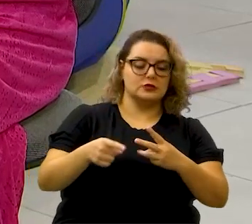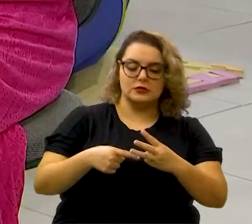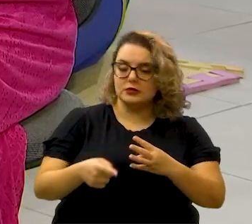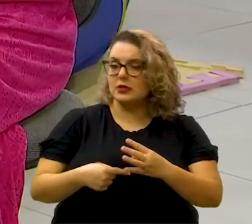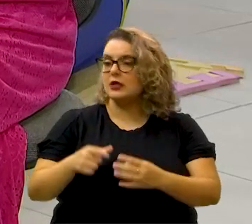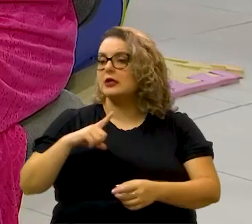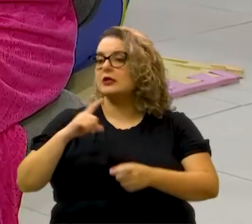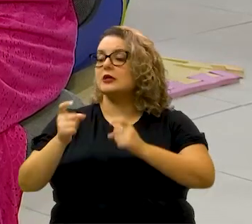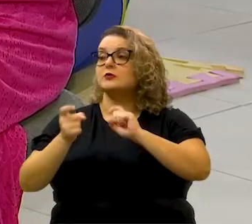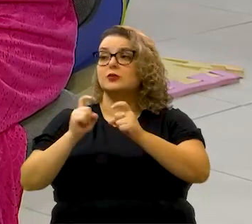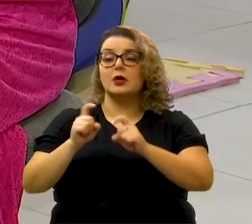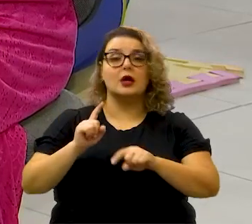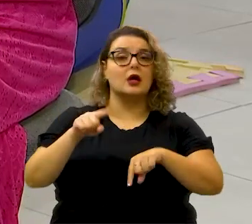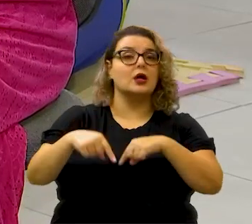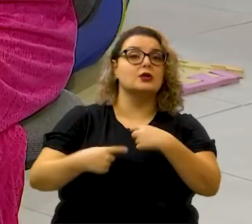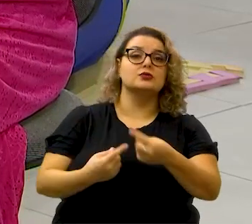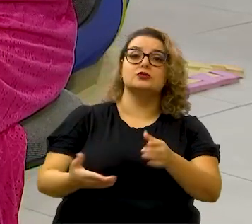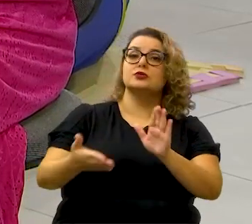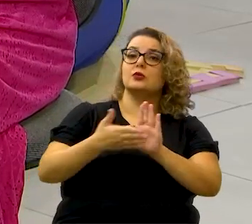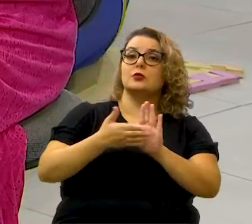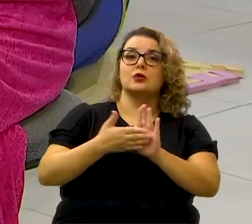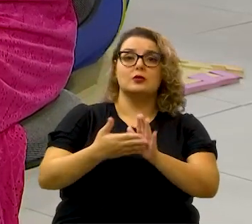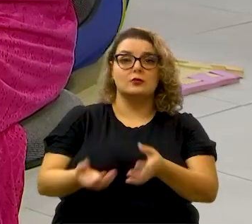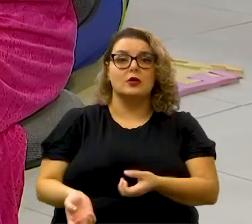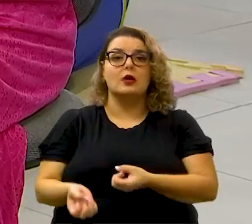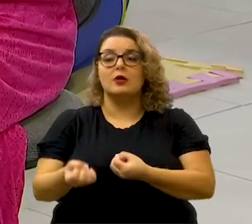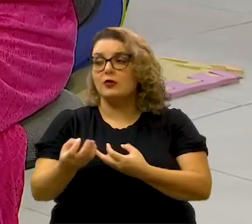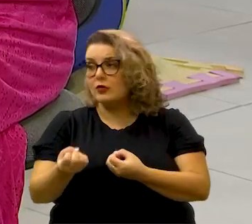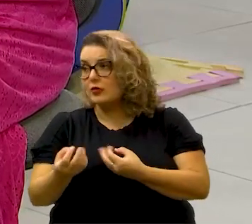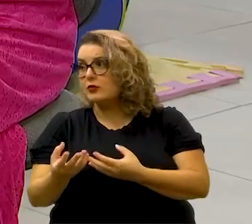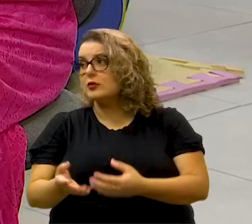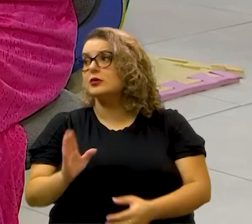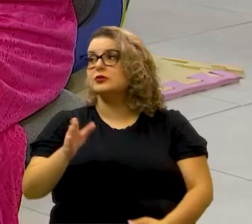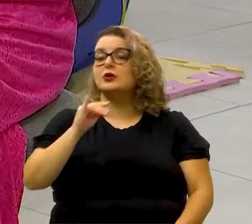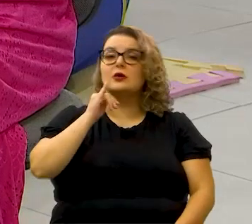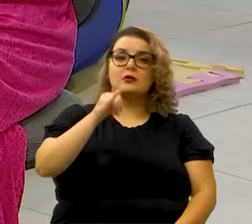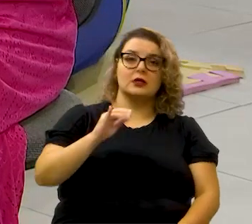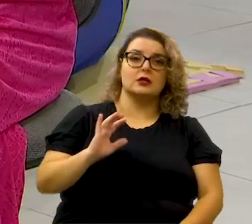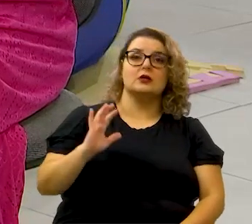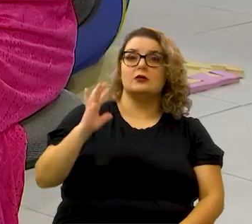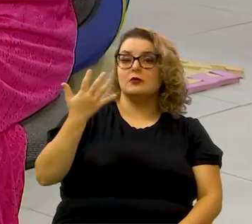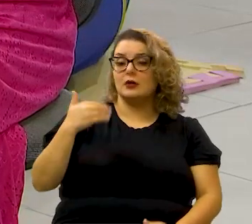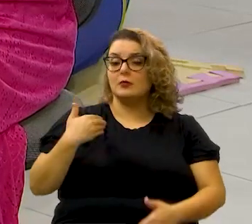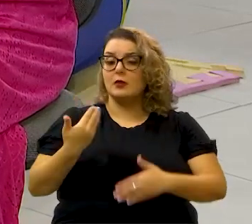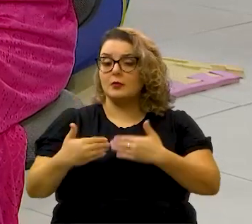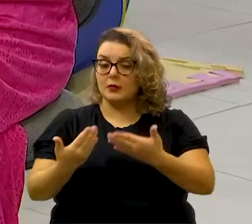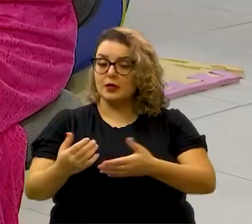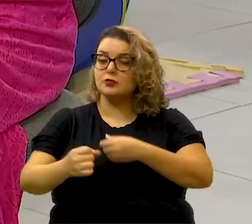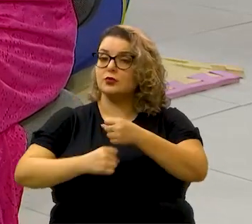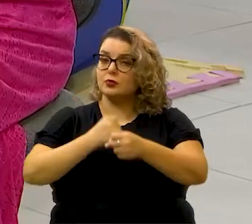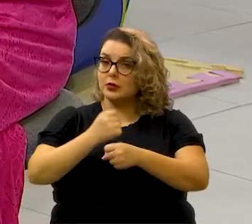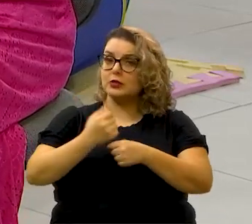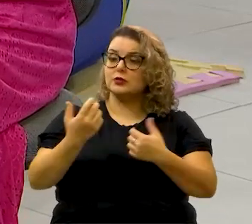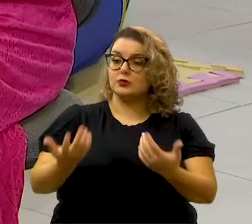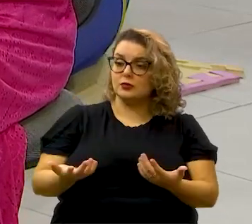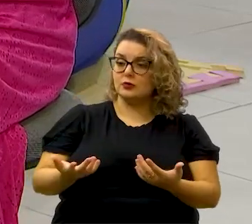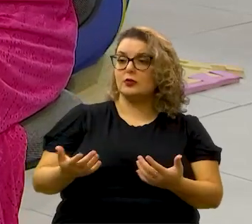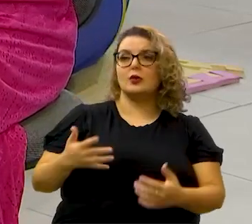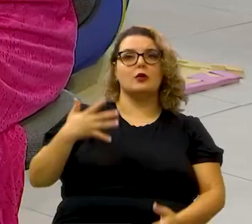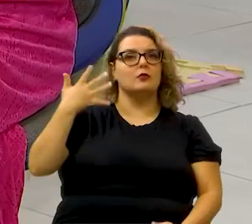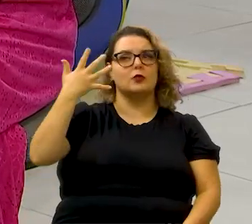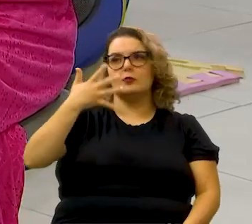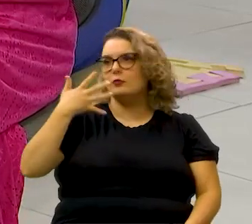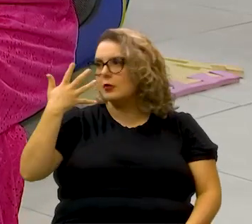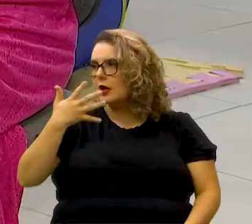que são semanais, temos essas reuniões, temos as outras propostas formativas, como eu já tinha dito, que vão acontecendo no decorrer do